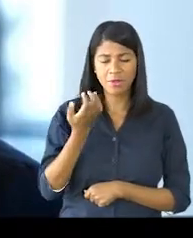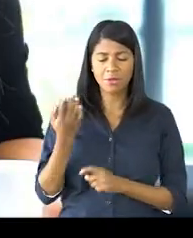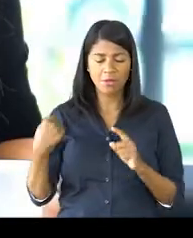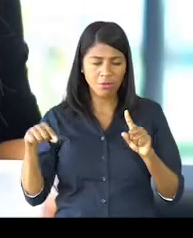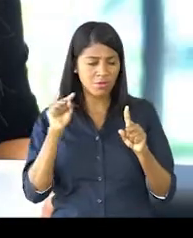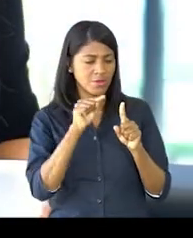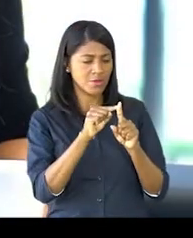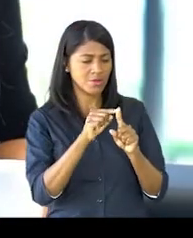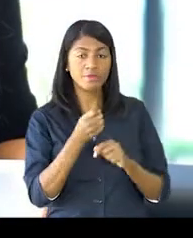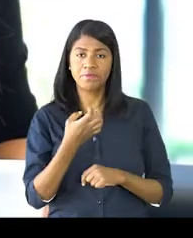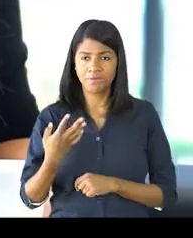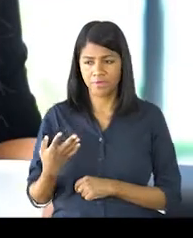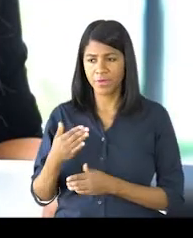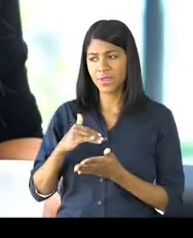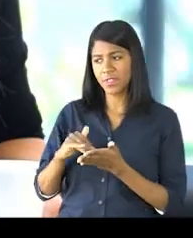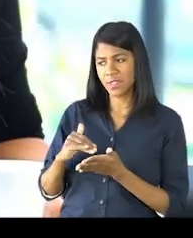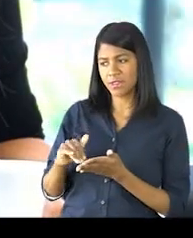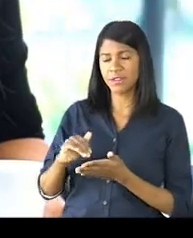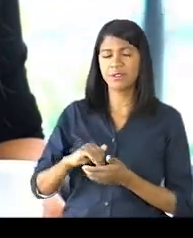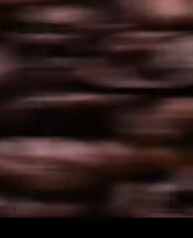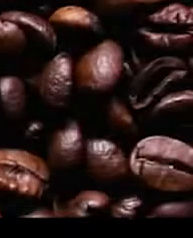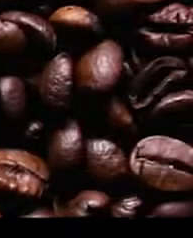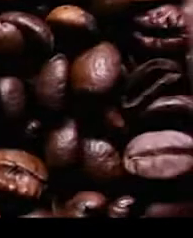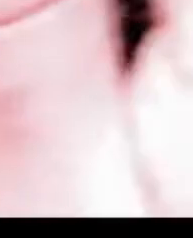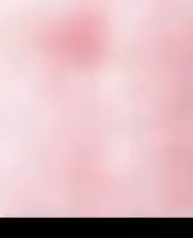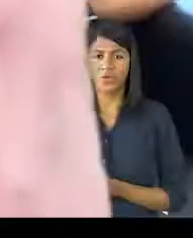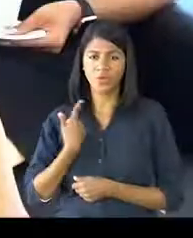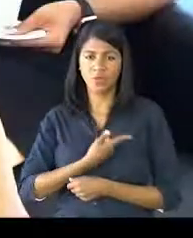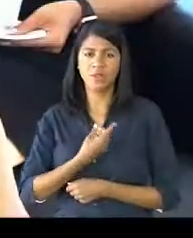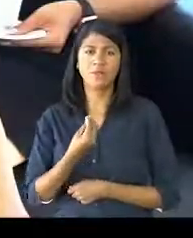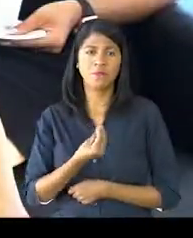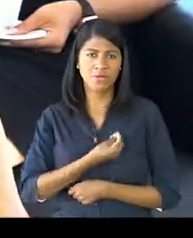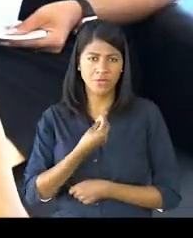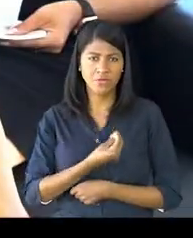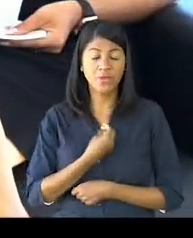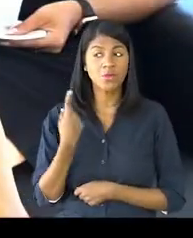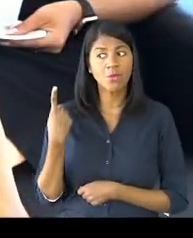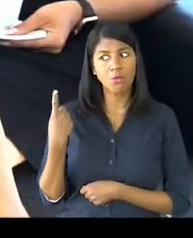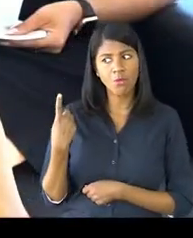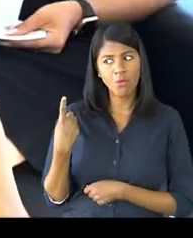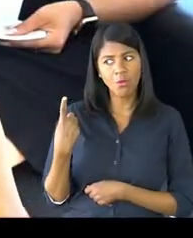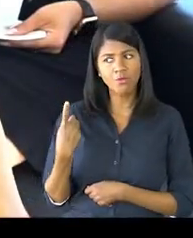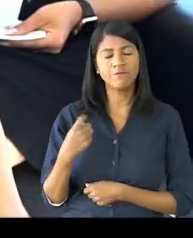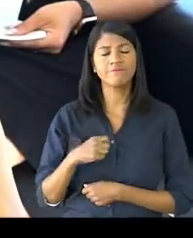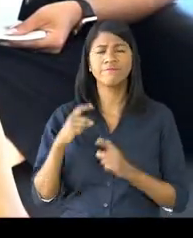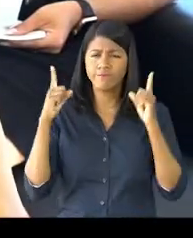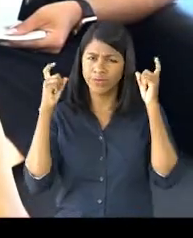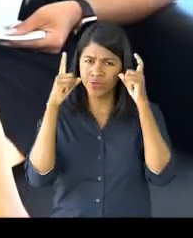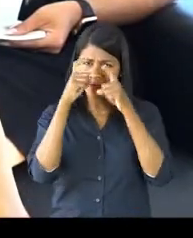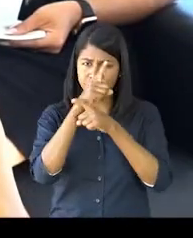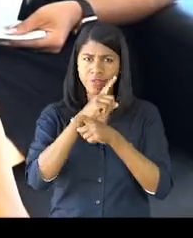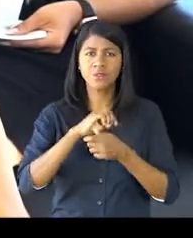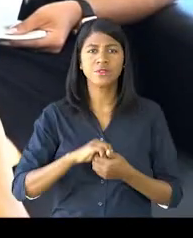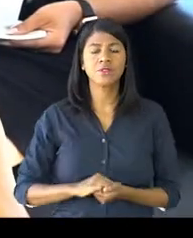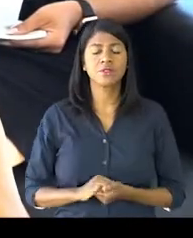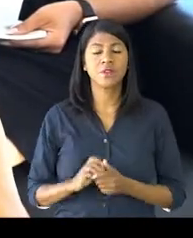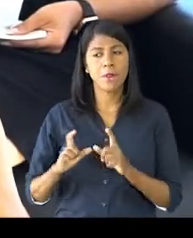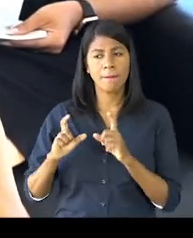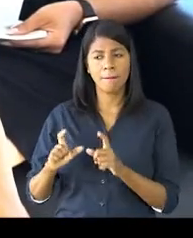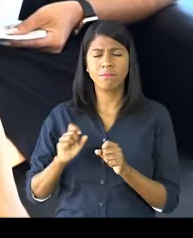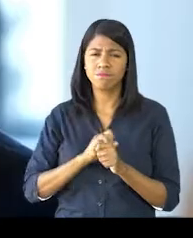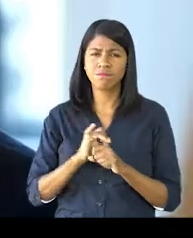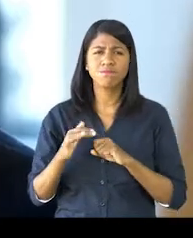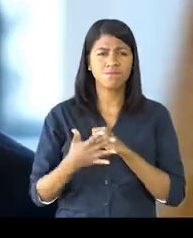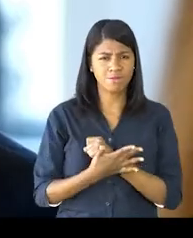das pessoas. Então é esse que é a minha missão. Mas Tatiana, nós estamos vivendo um momento singular,